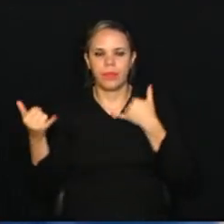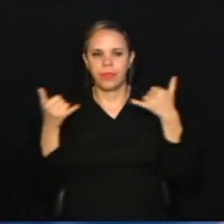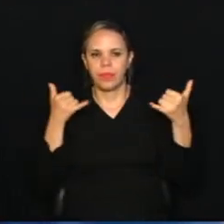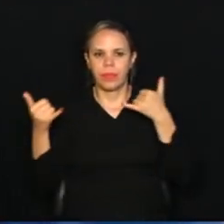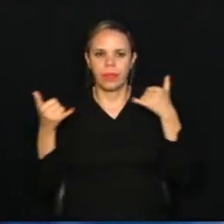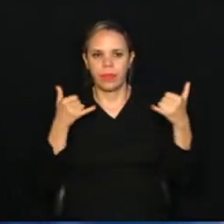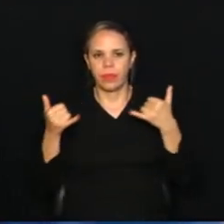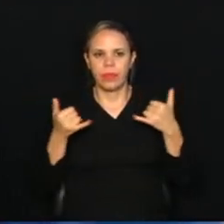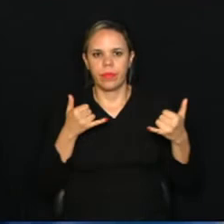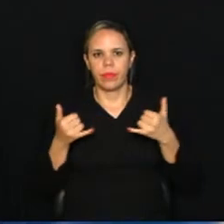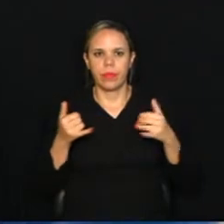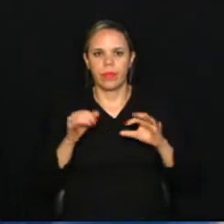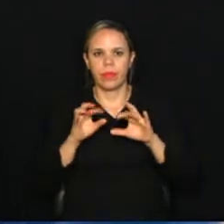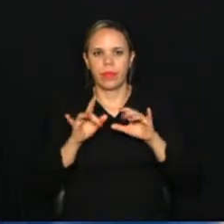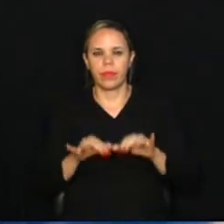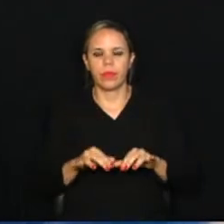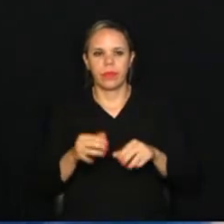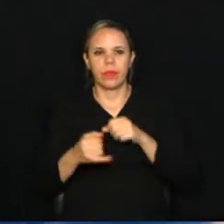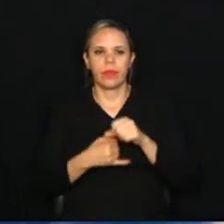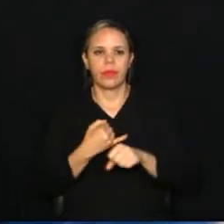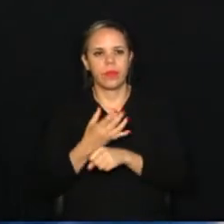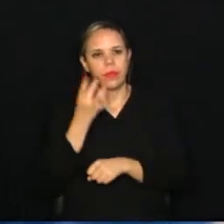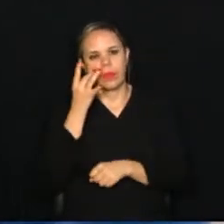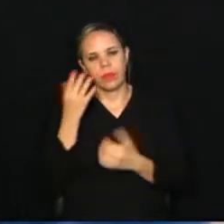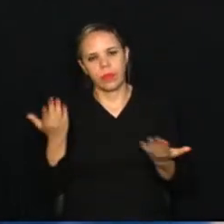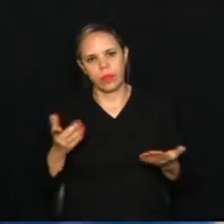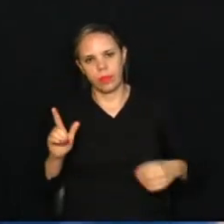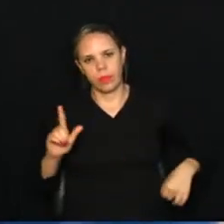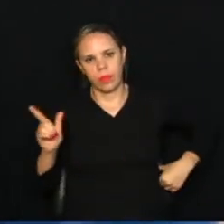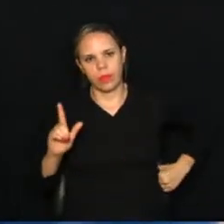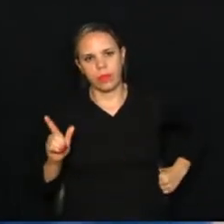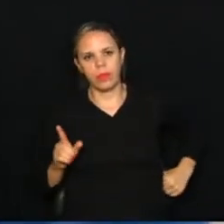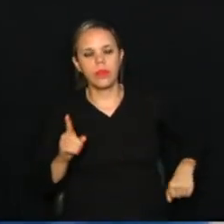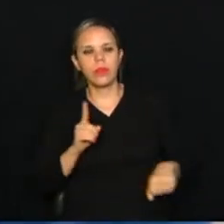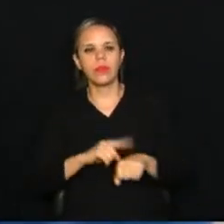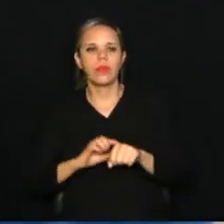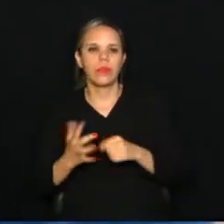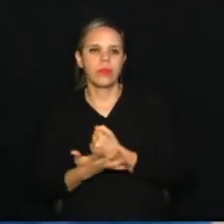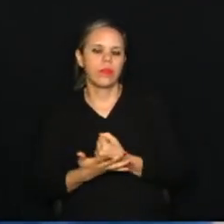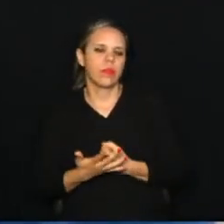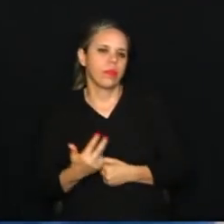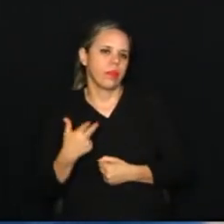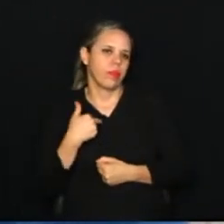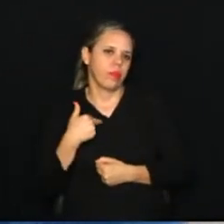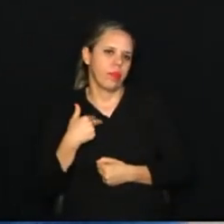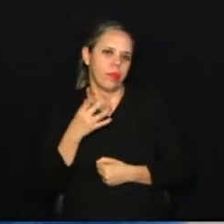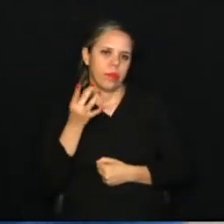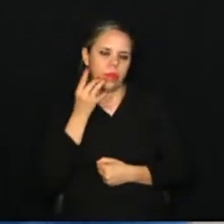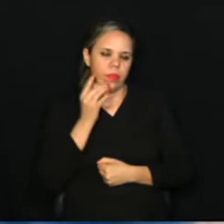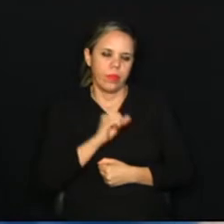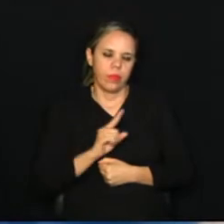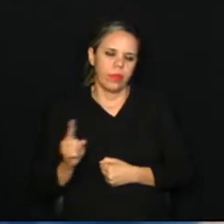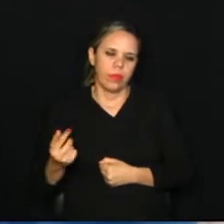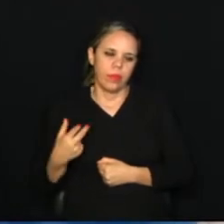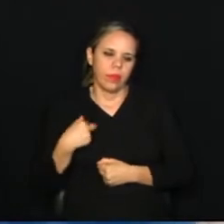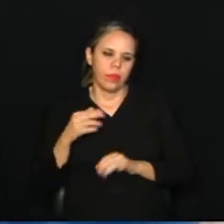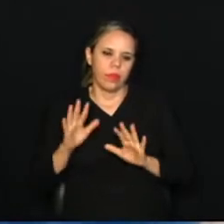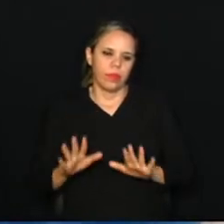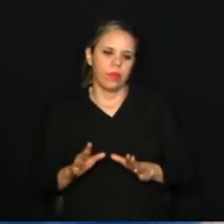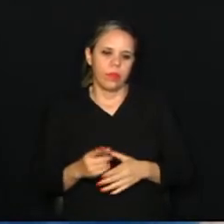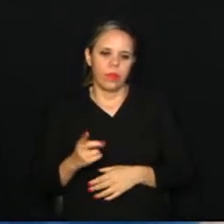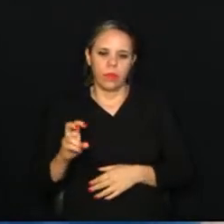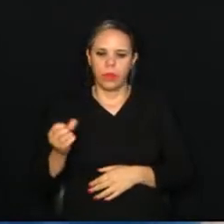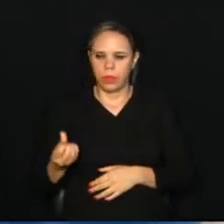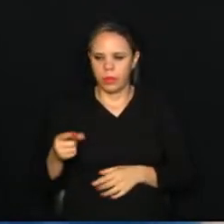telefônica, através de um chat, até mesmo presencial, lógico. Nesse momento da pandemia não está sendo usado tanto esse canal, mas o instrumento